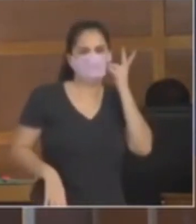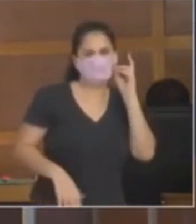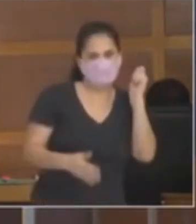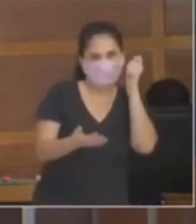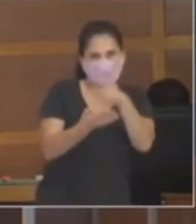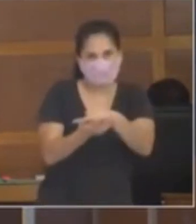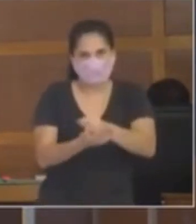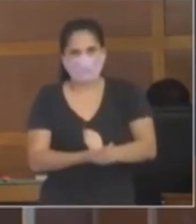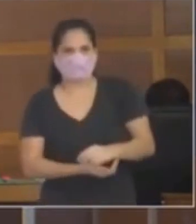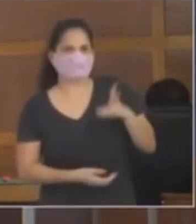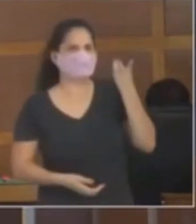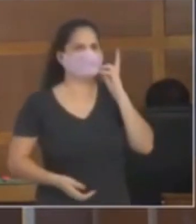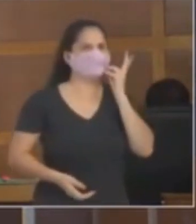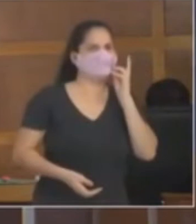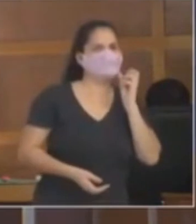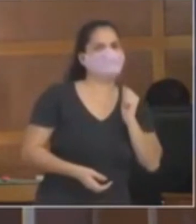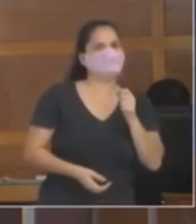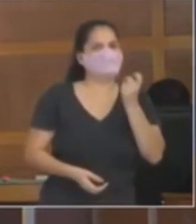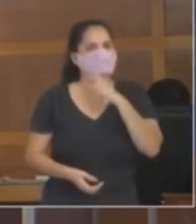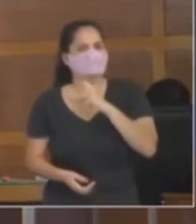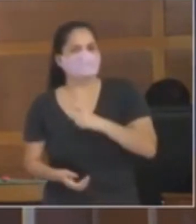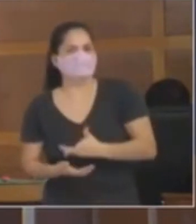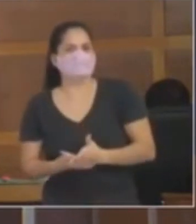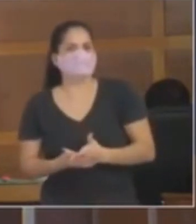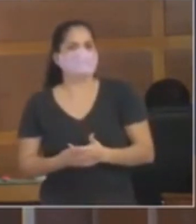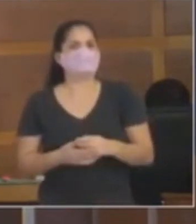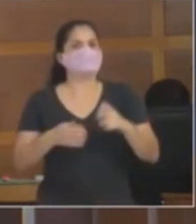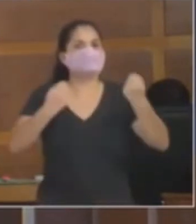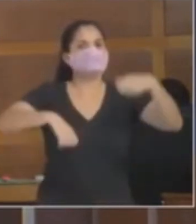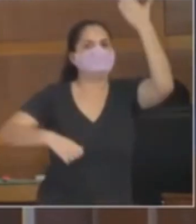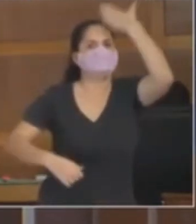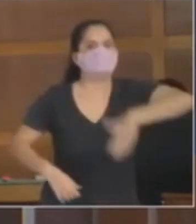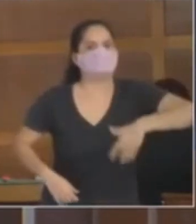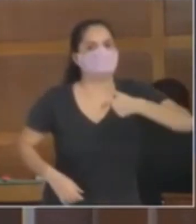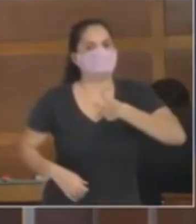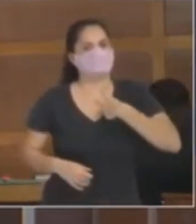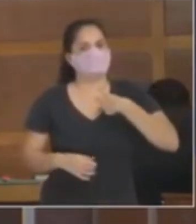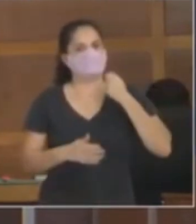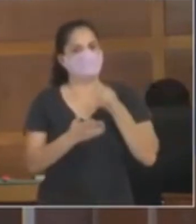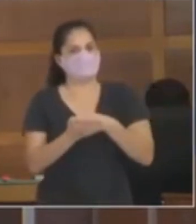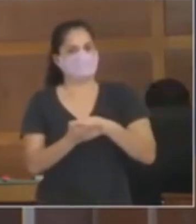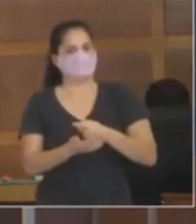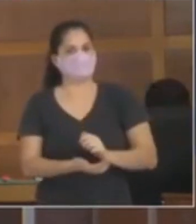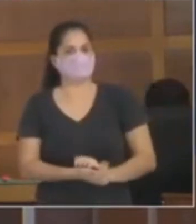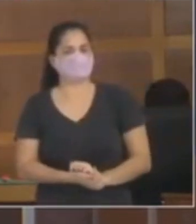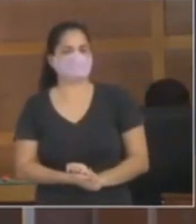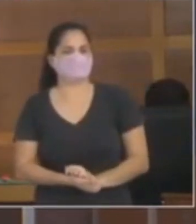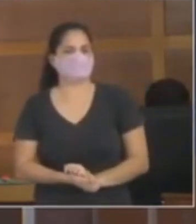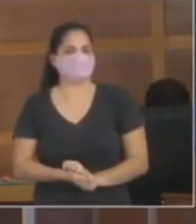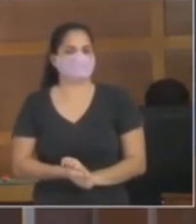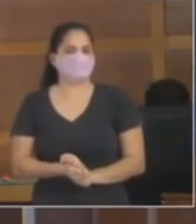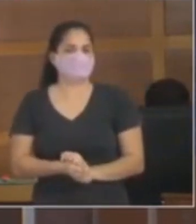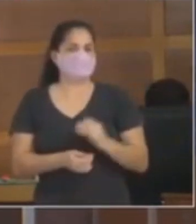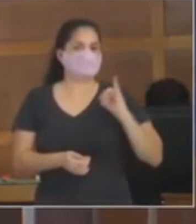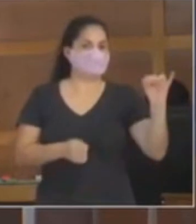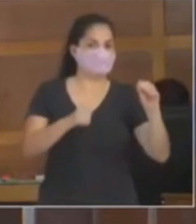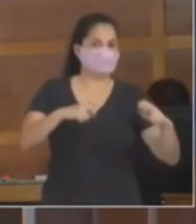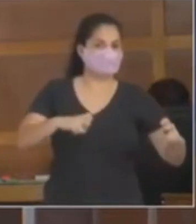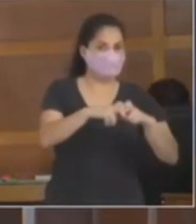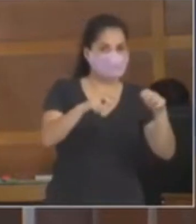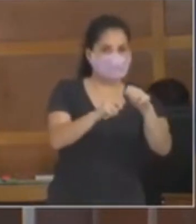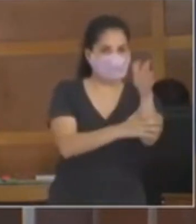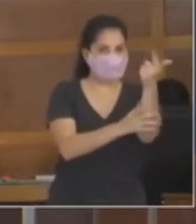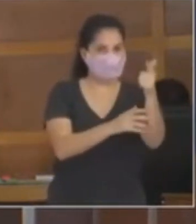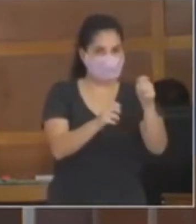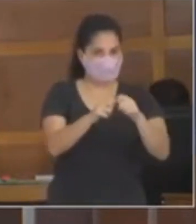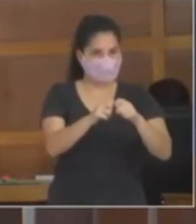Vai provar que eu fui comprado. Se a Câmara não quiser tomar providência, eu vou tomar providência. O prefeito foi